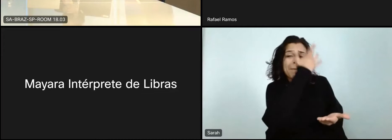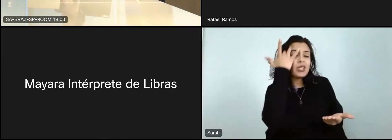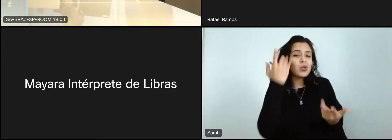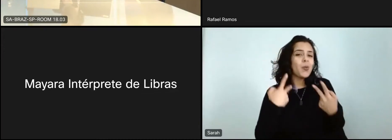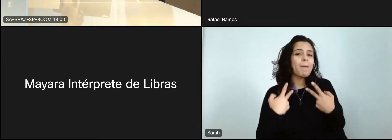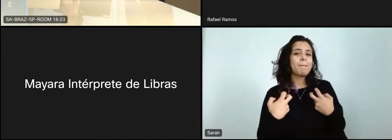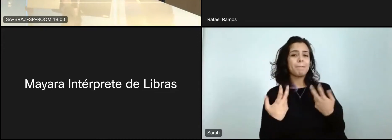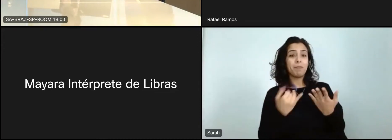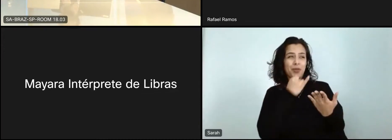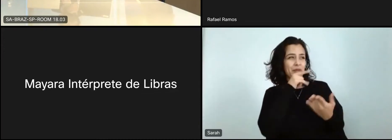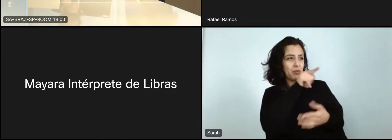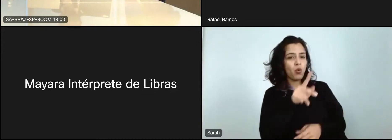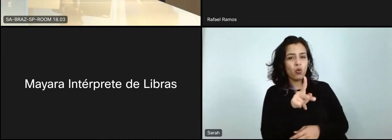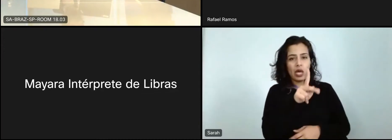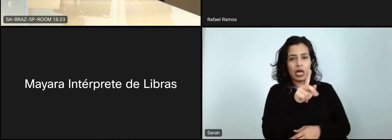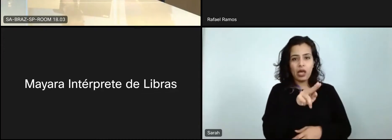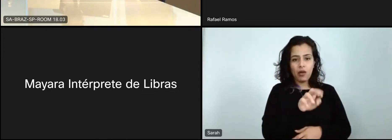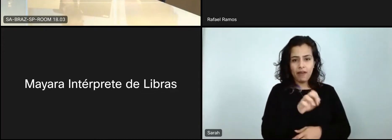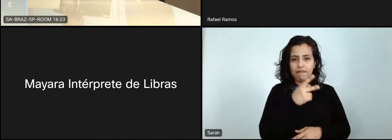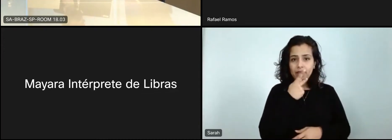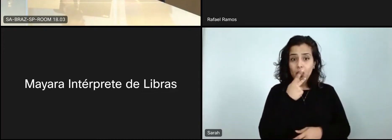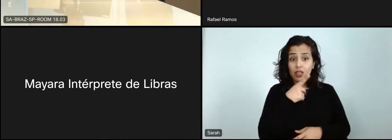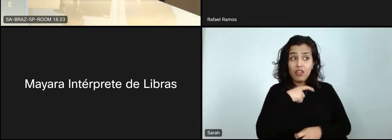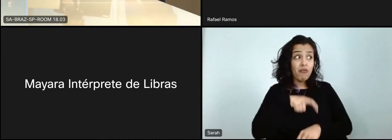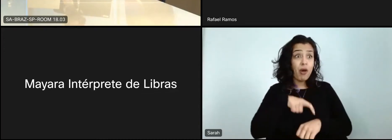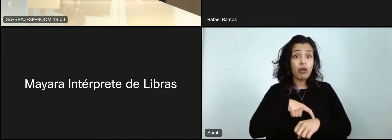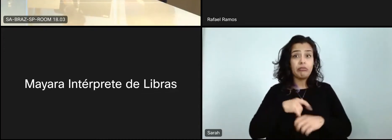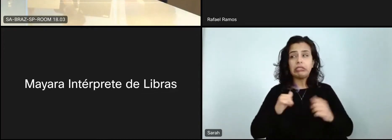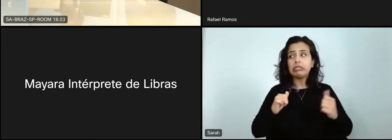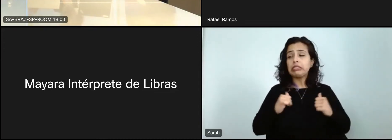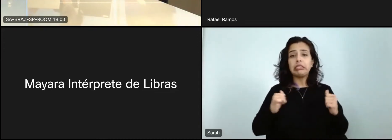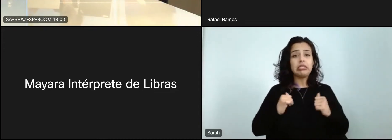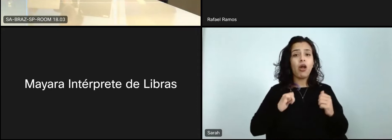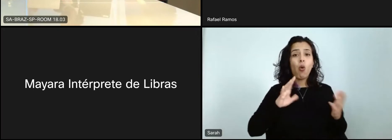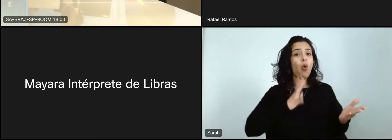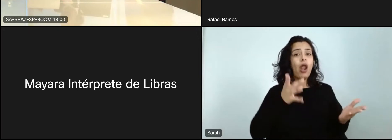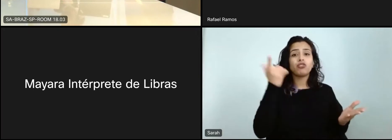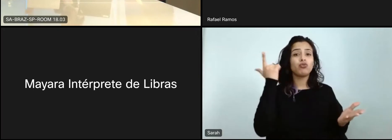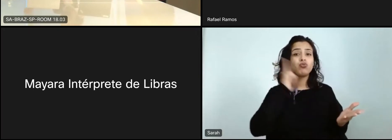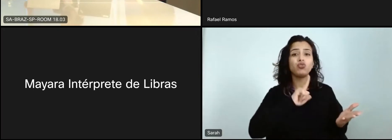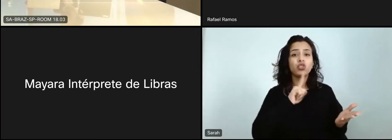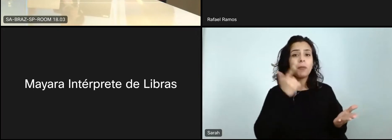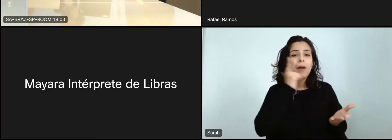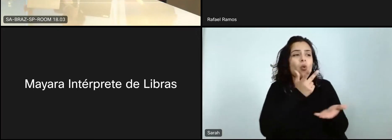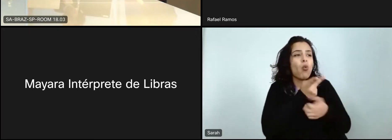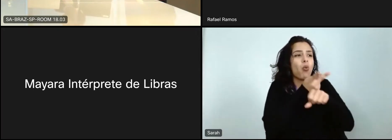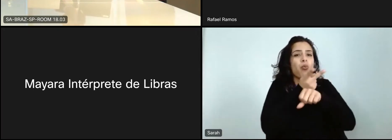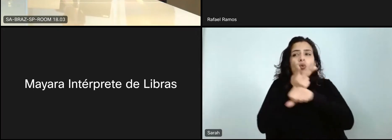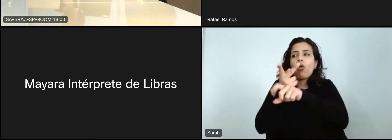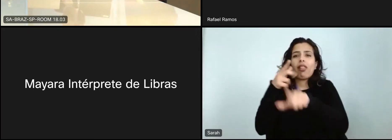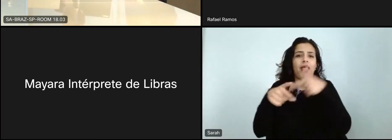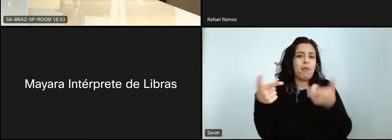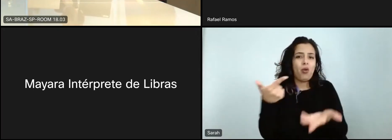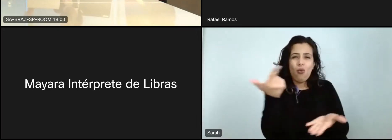ali que ele não tinha mais coragem para procurar um outro emprego, por exemplo. Então, olha o impacto que isso faz, que uma palavra, uma